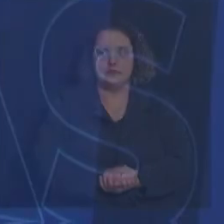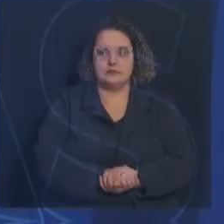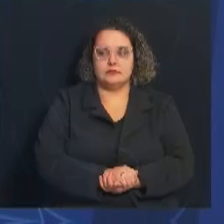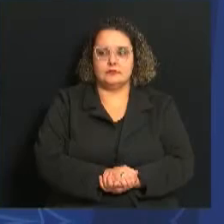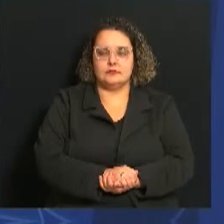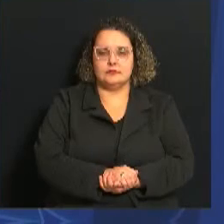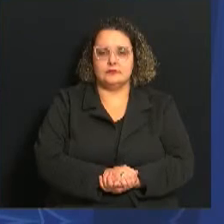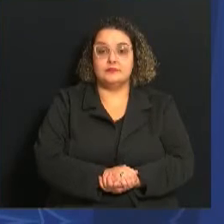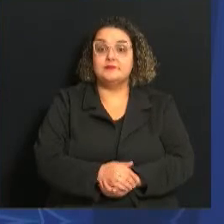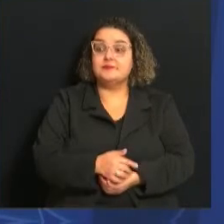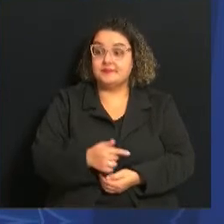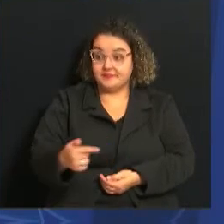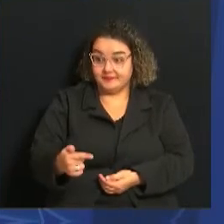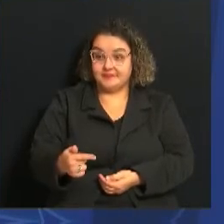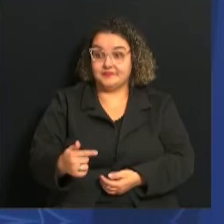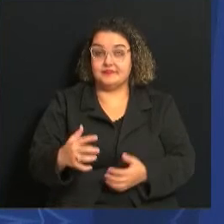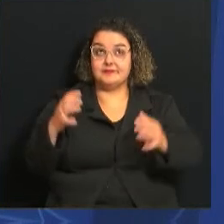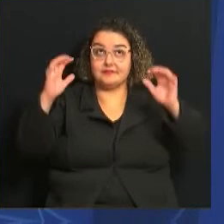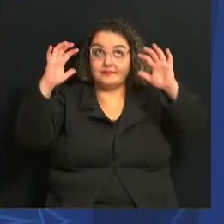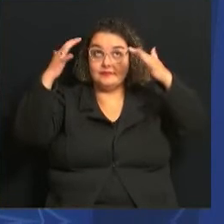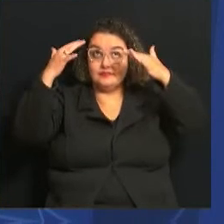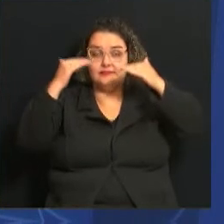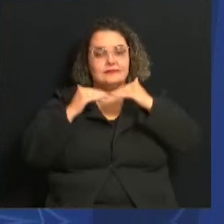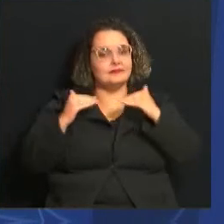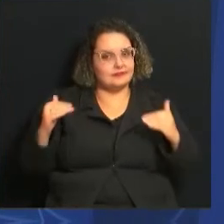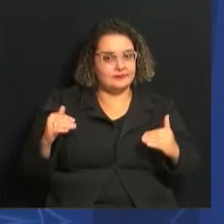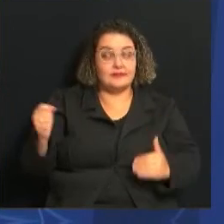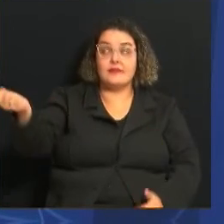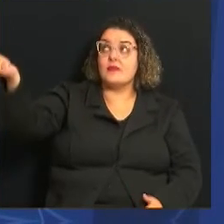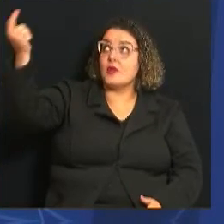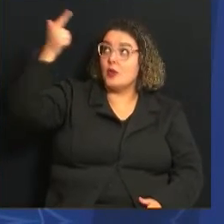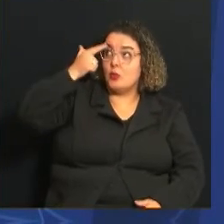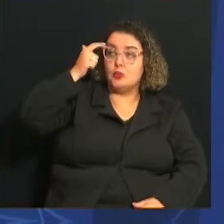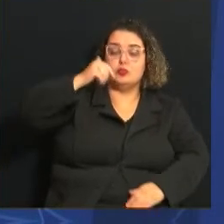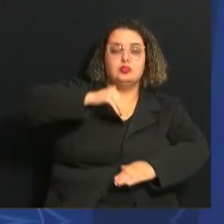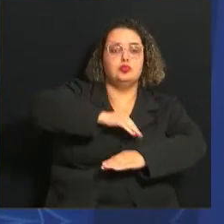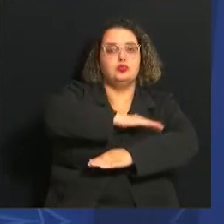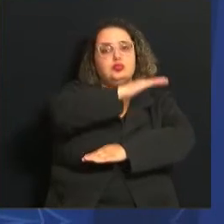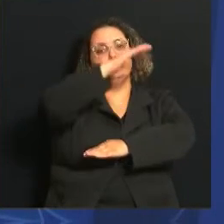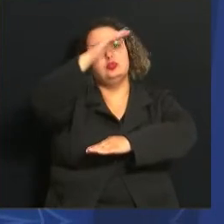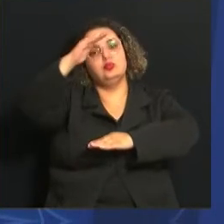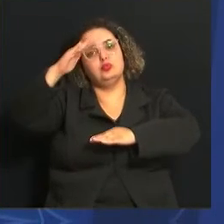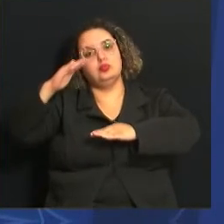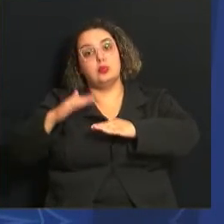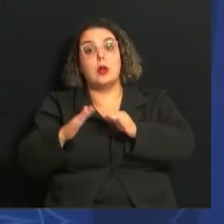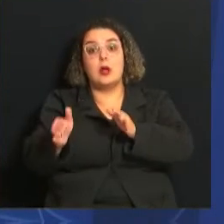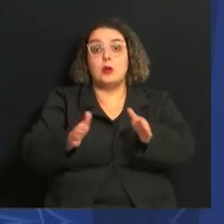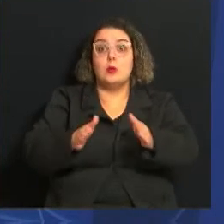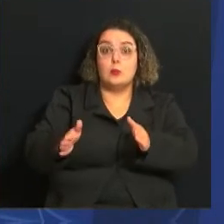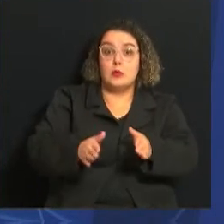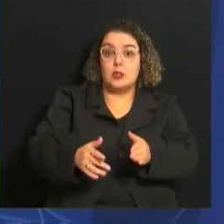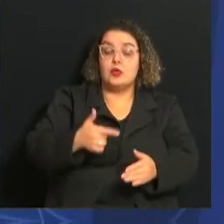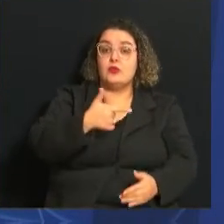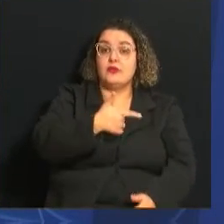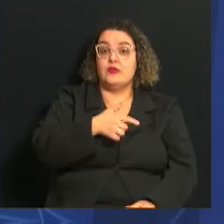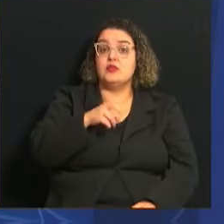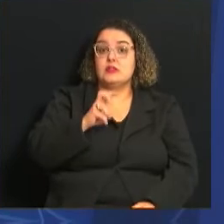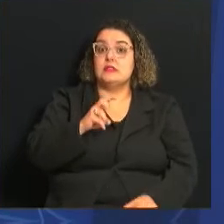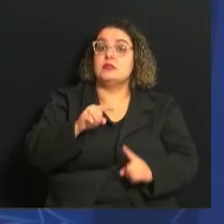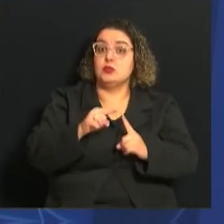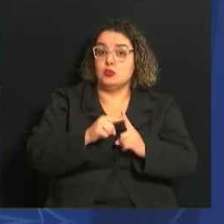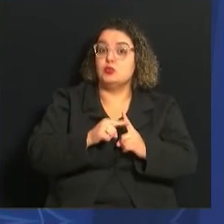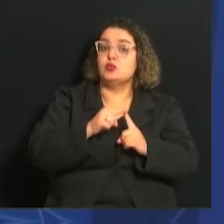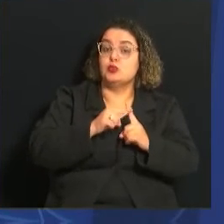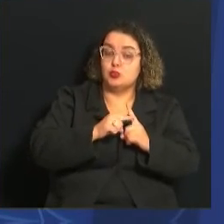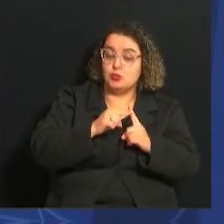Semana de tempo estável. Hoje o sol aparece durante todo o dia. Neste momento, 25 graus aqui na